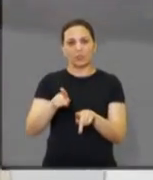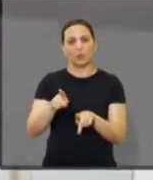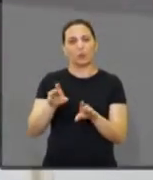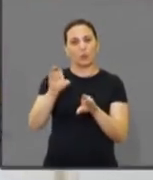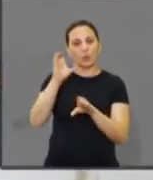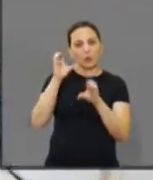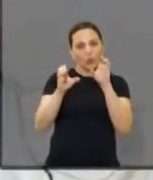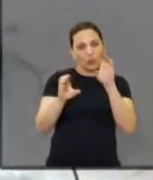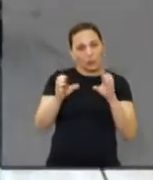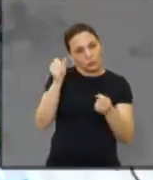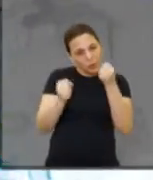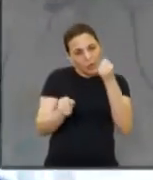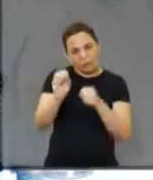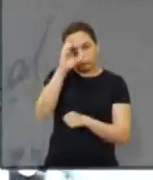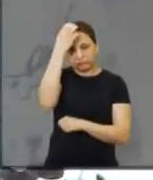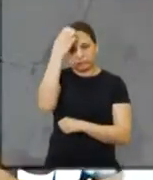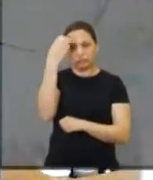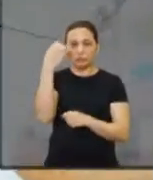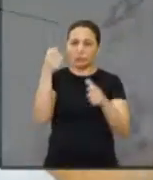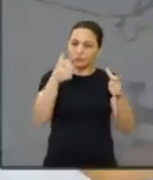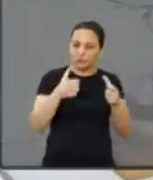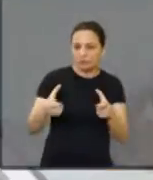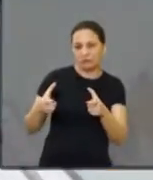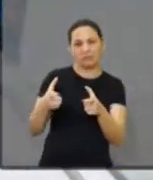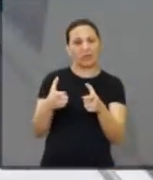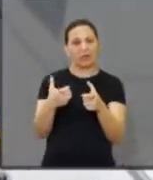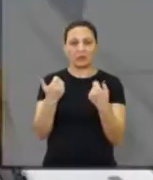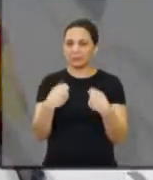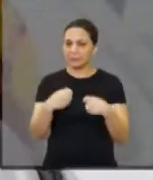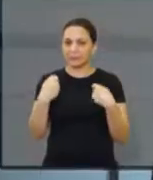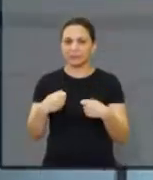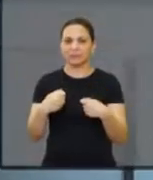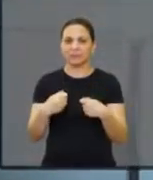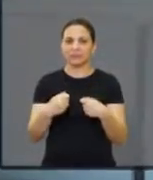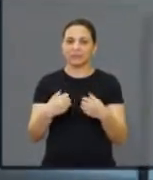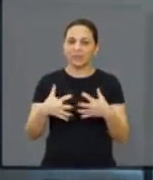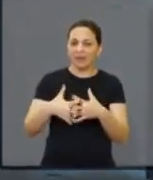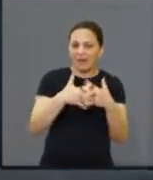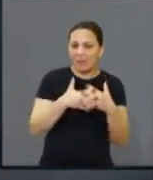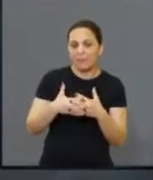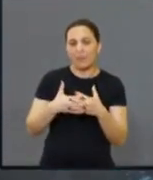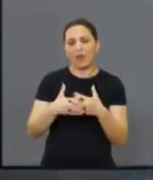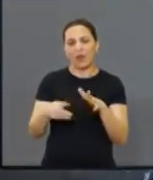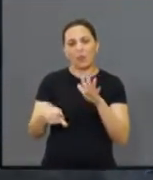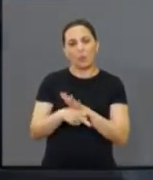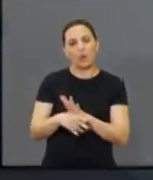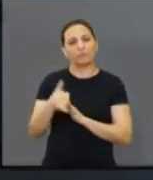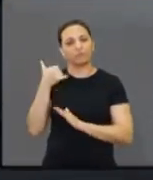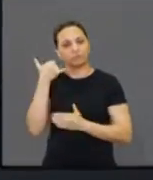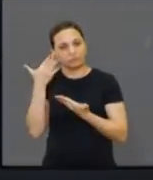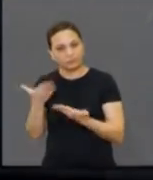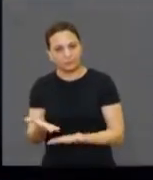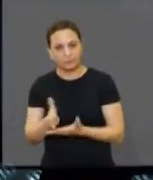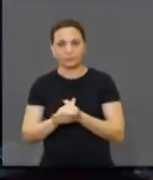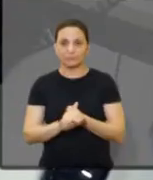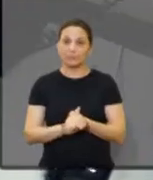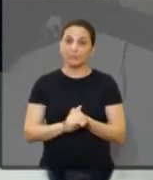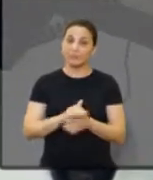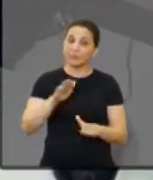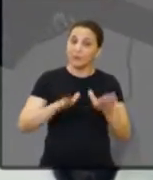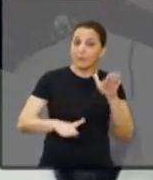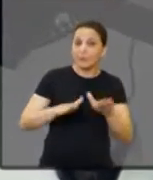serviço de emergência em situações desnecessárias suplanta as questões efetivamente urgentes